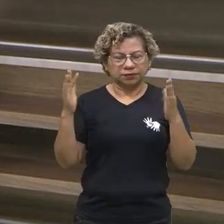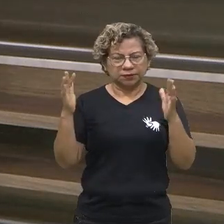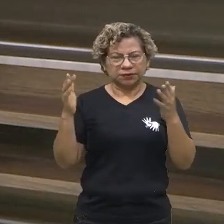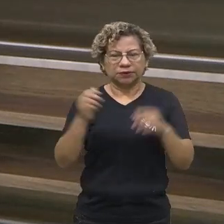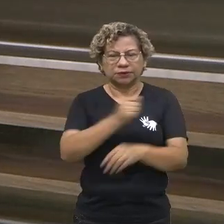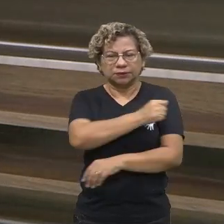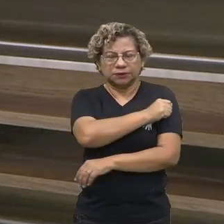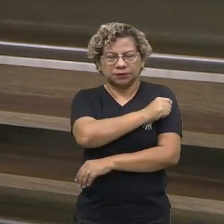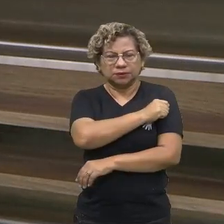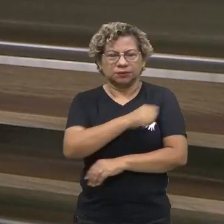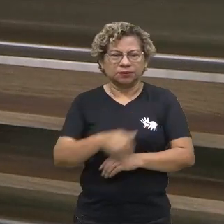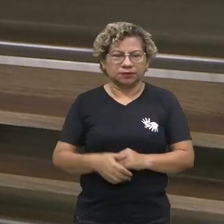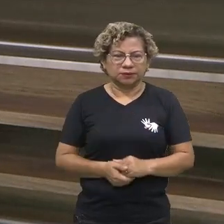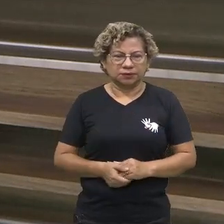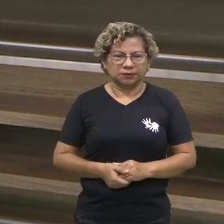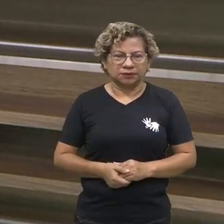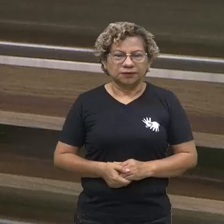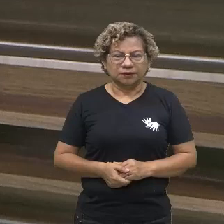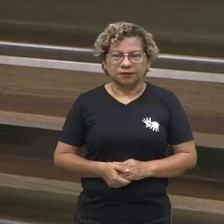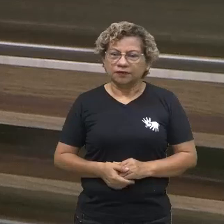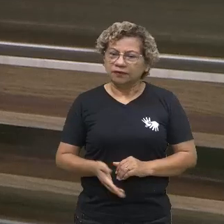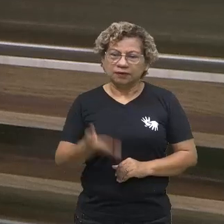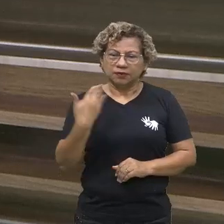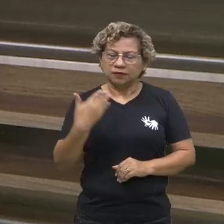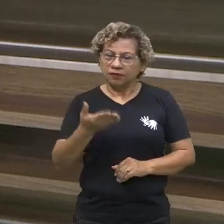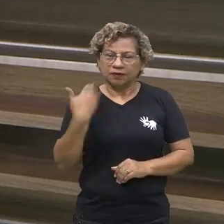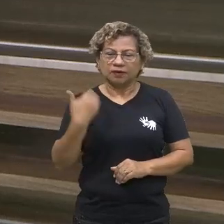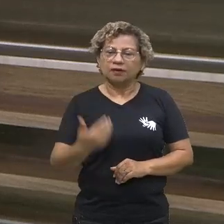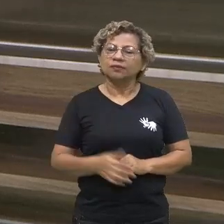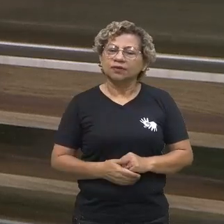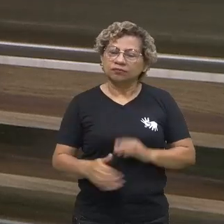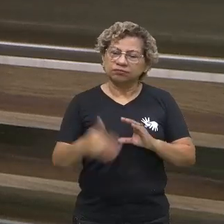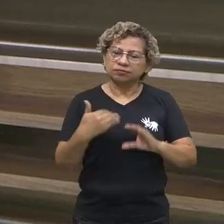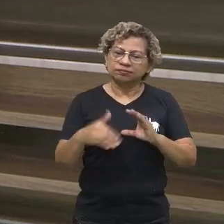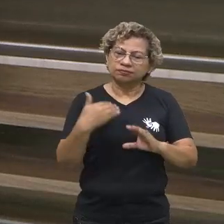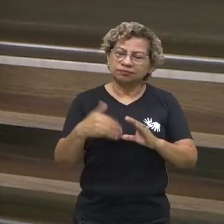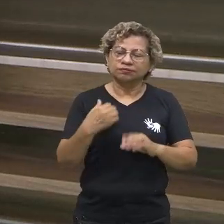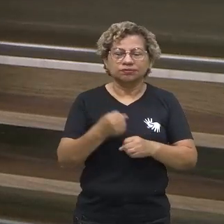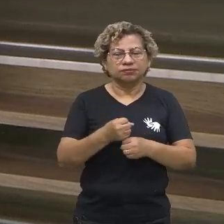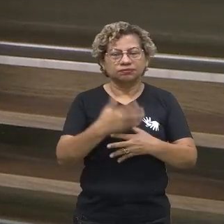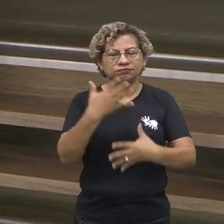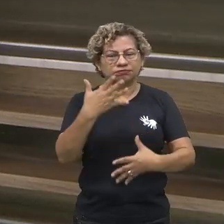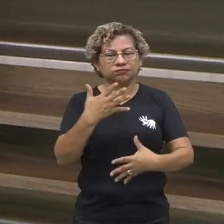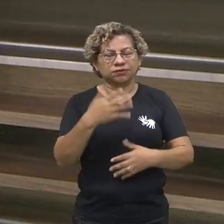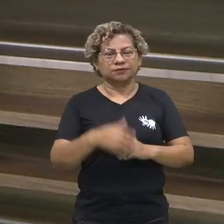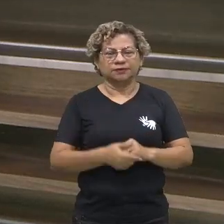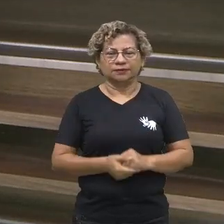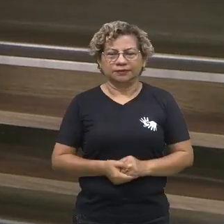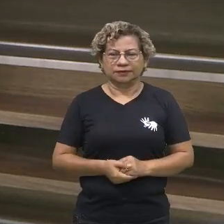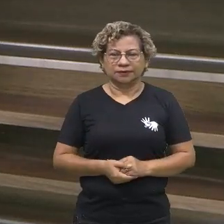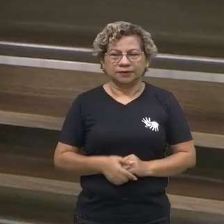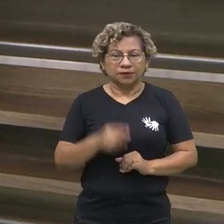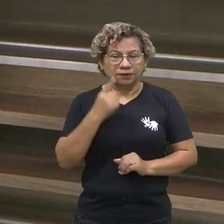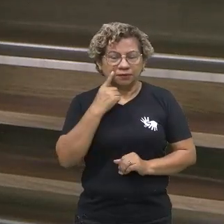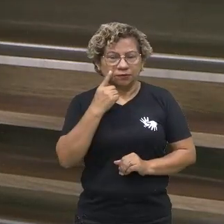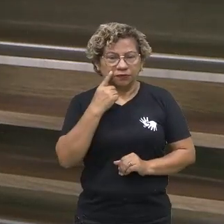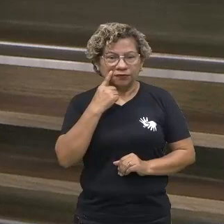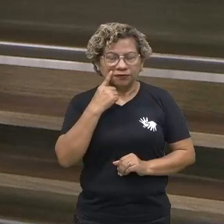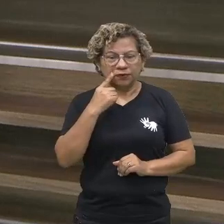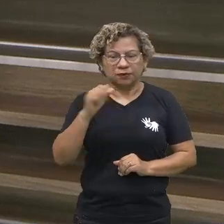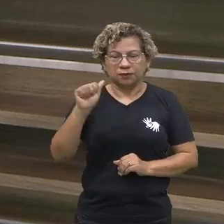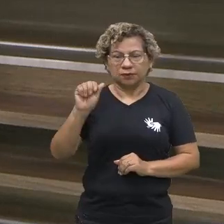Cauã. Vamos lá, gente, quero ver a participação de vocês. Então vamos ver cada uma